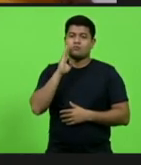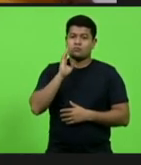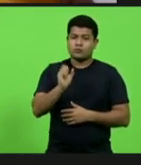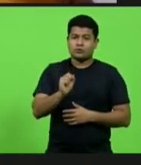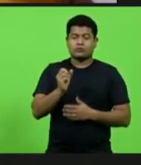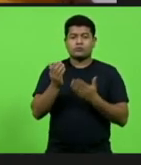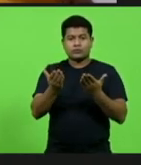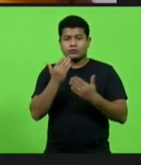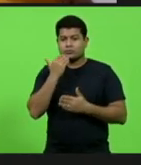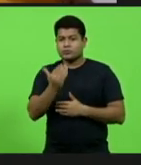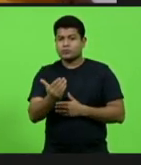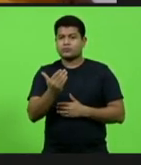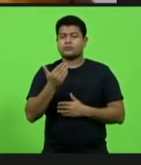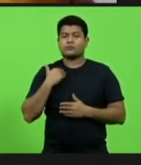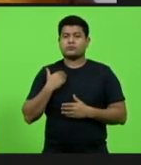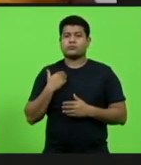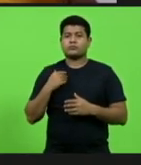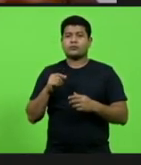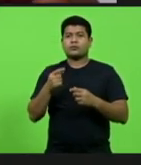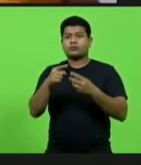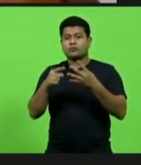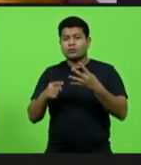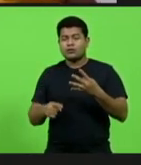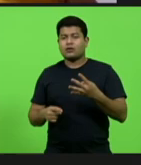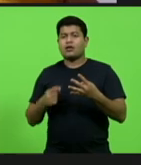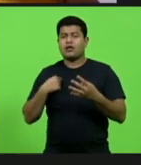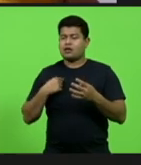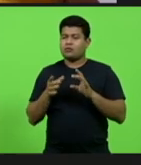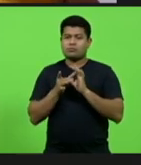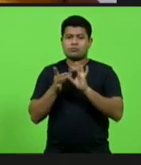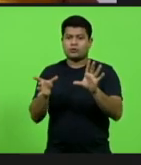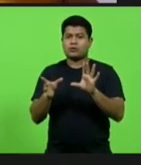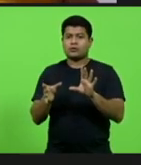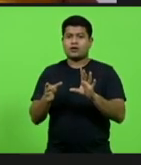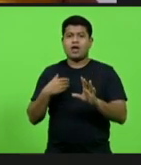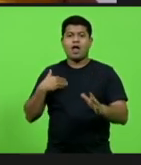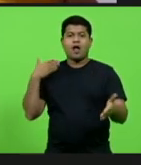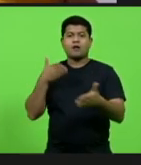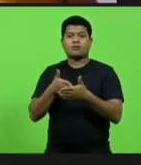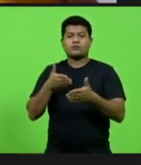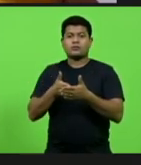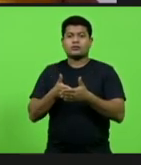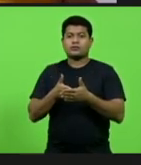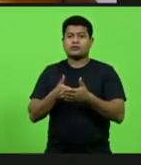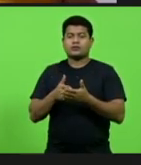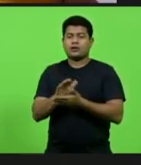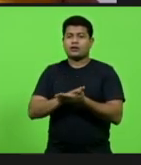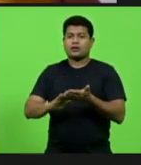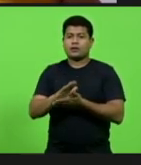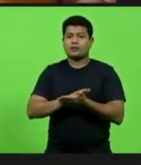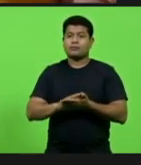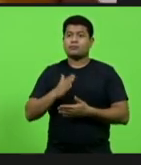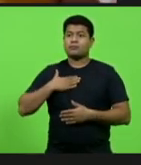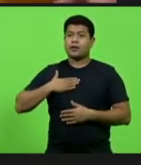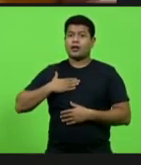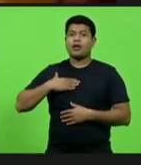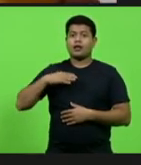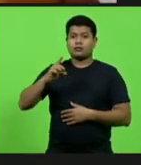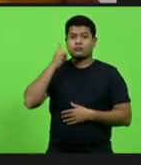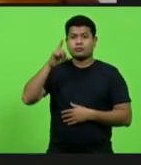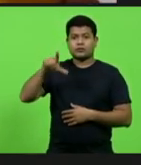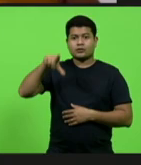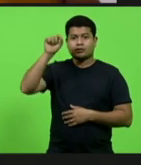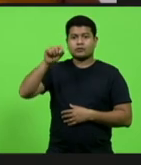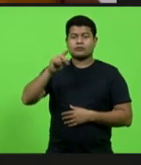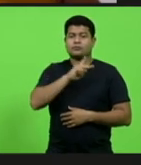pediram, seguindo o número de falas, eu permiti a fala. Eu não restringi a fala de ninguém, mas eu sou deputada eleita, presidenta da